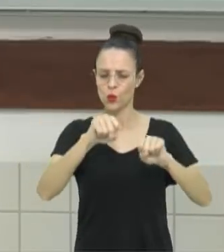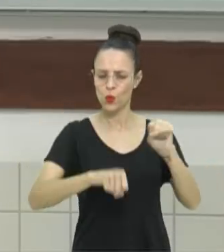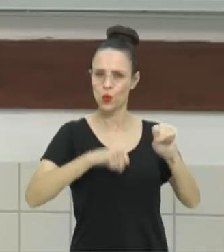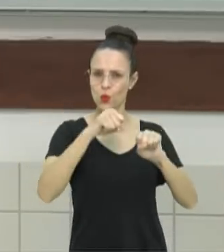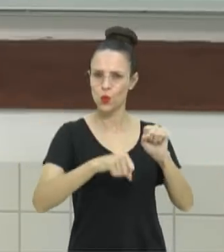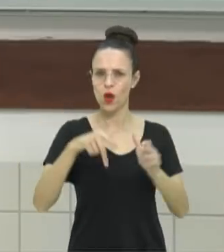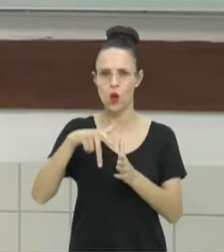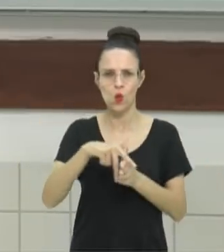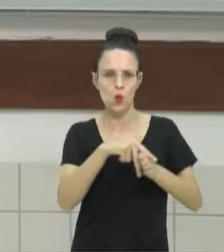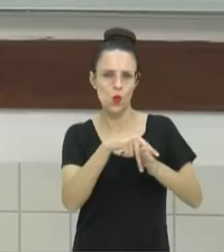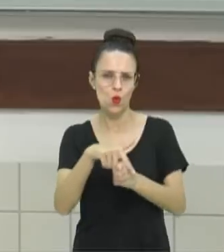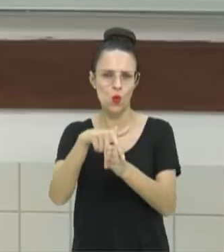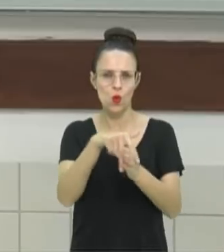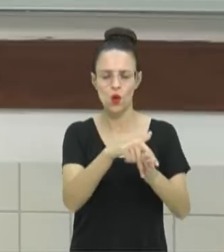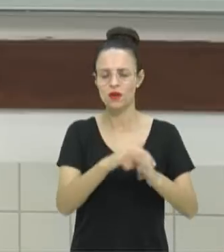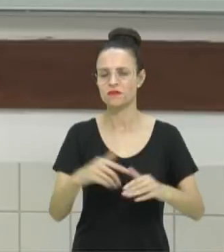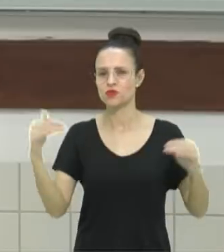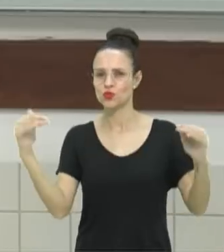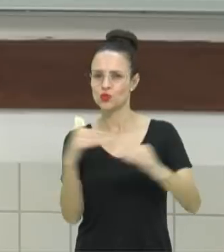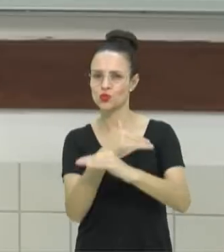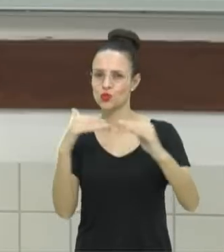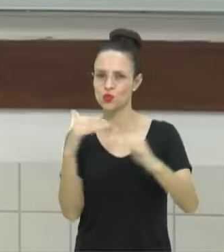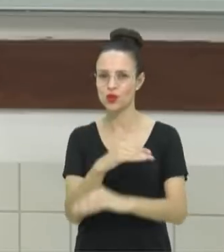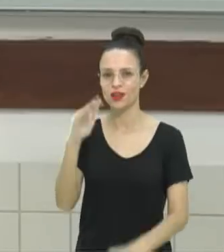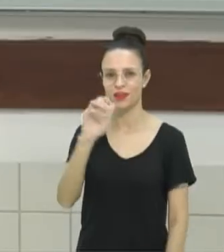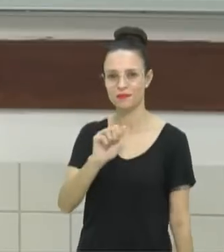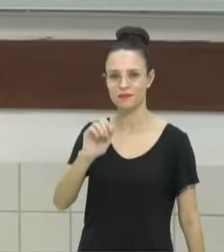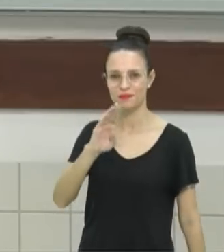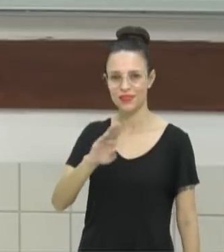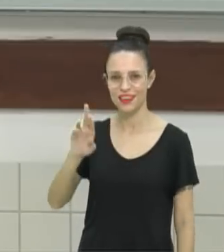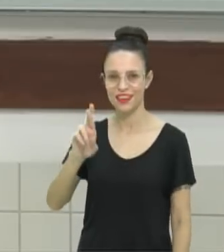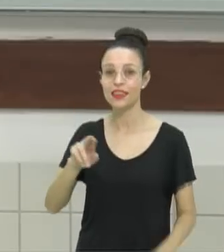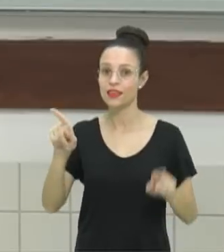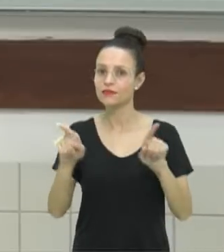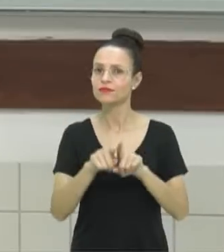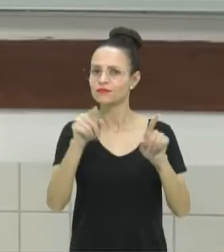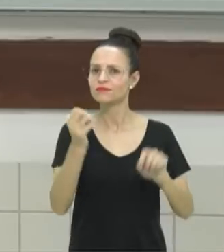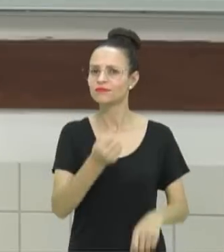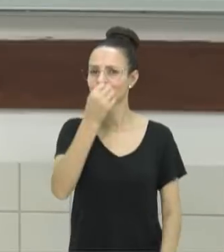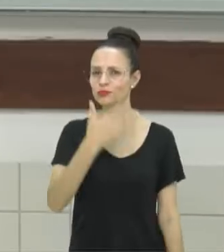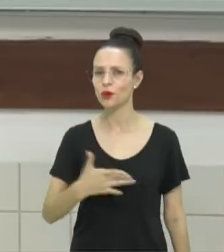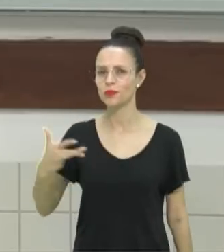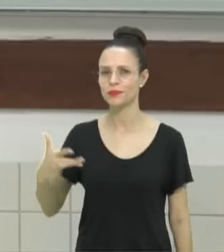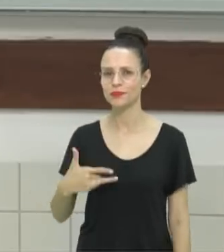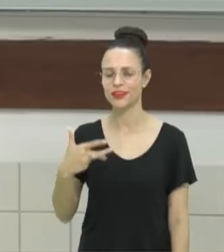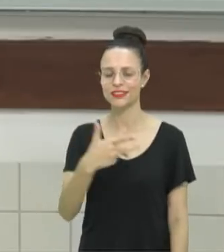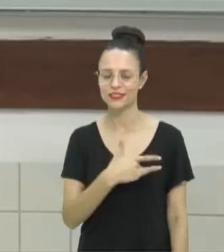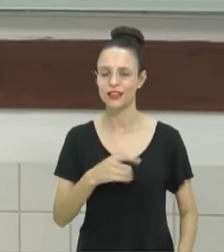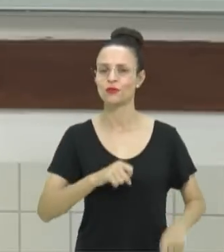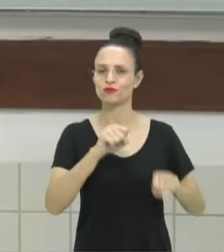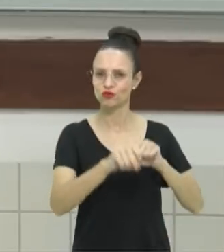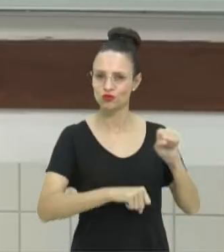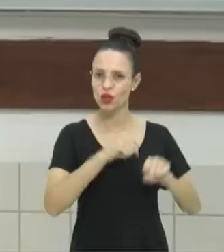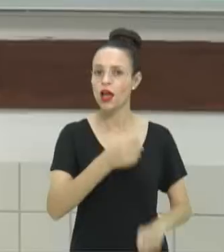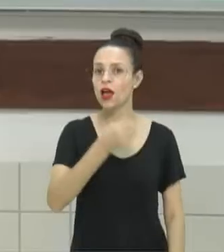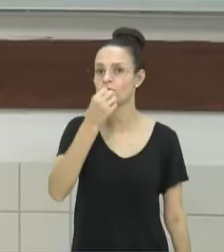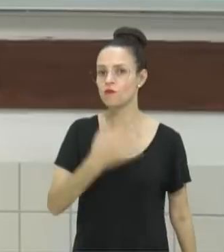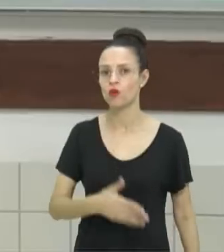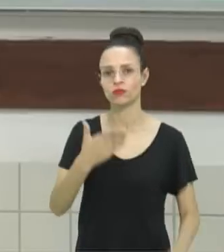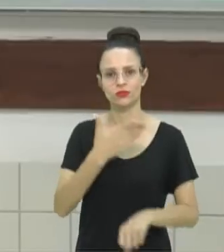pedalando as suas bikes pelas BRs, e andar de bicicleta faz muito bem à saúde, é um exercício